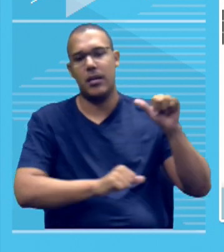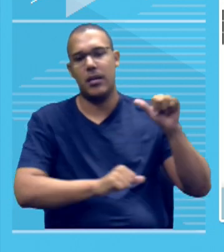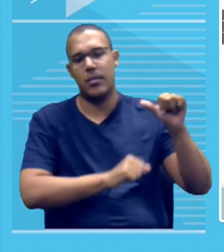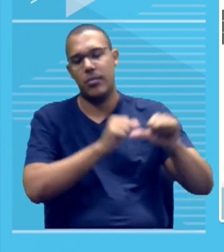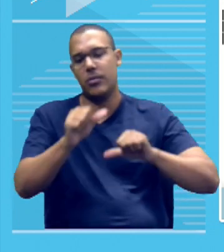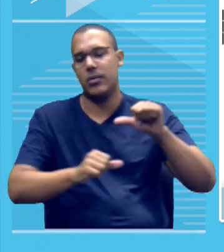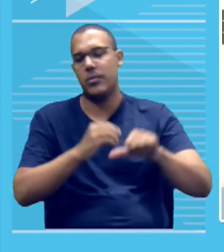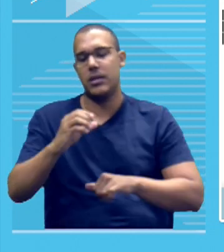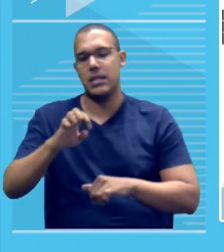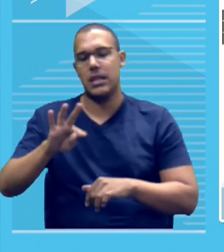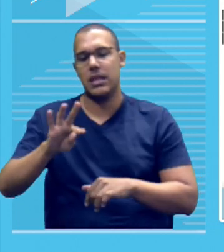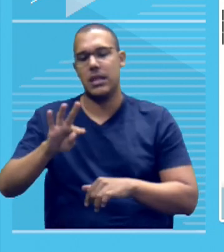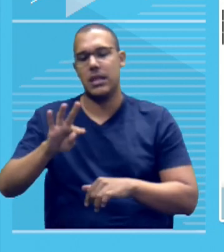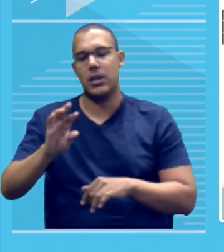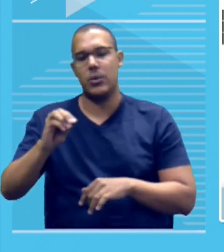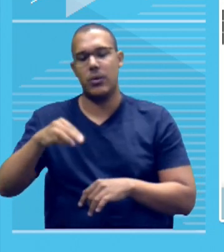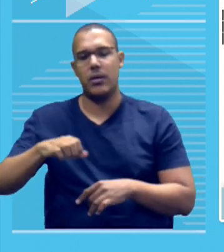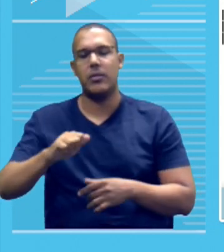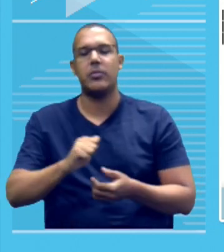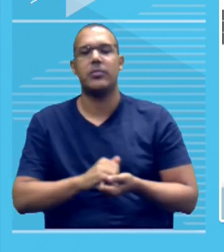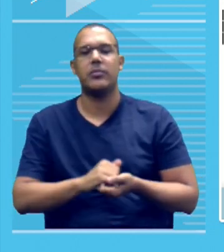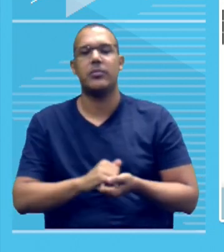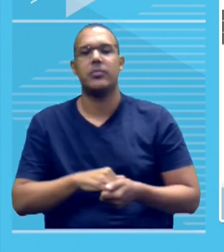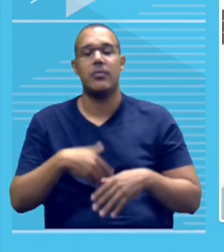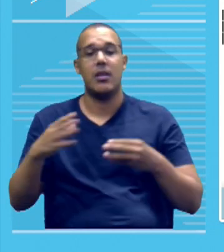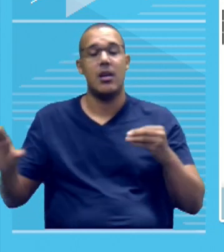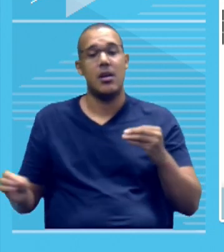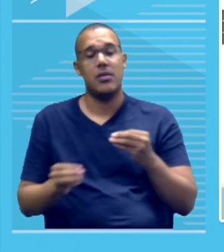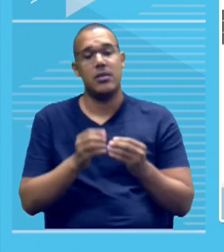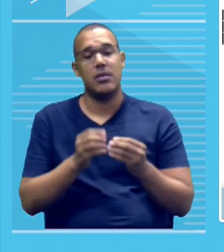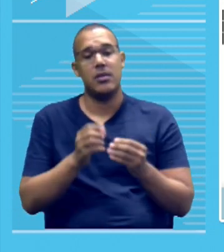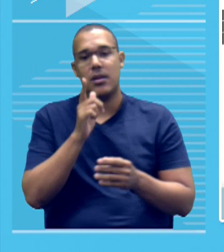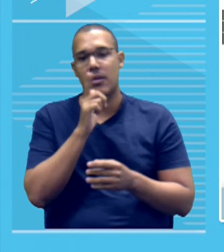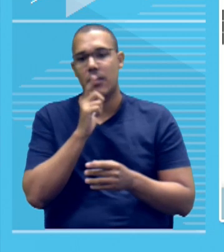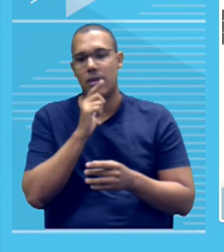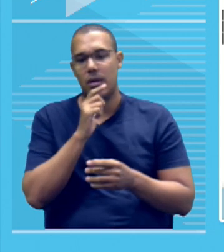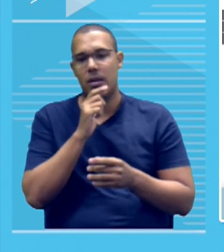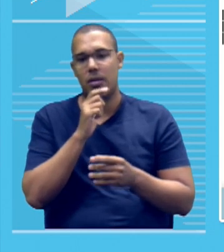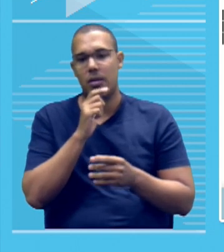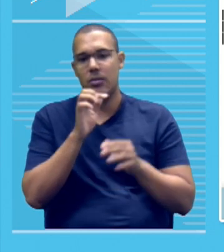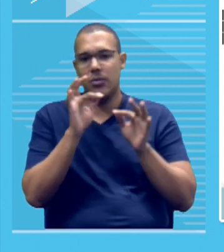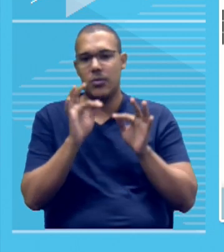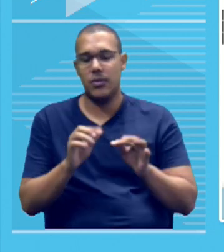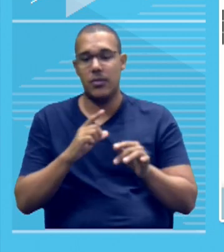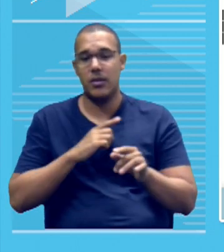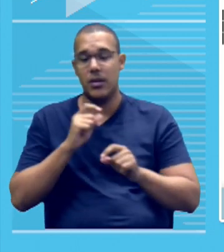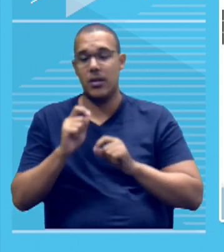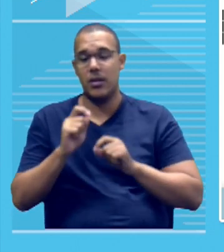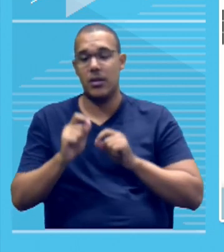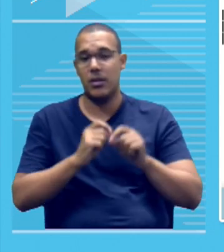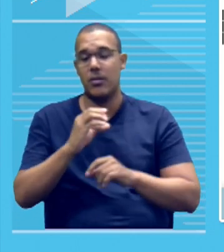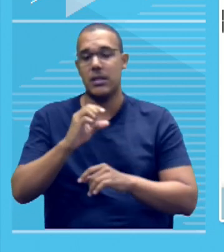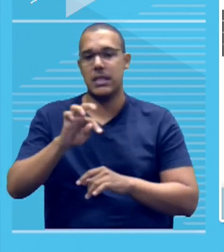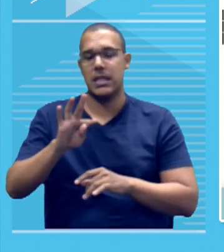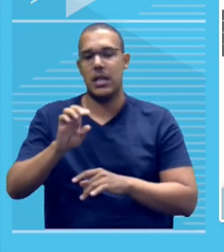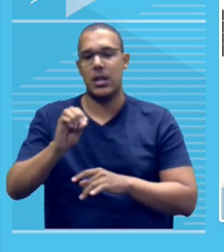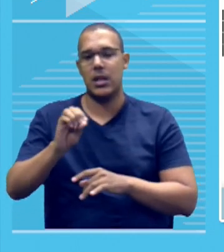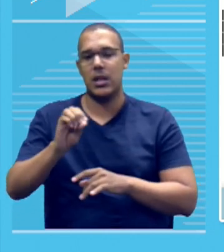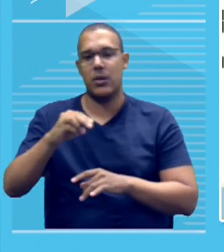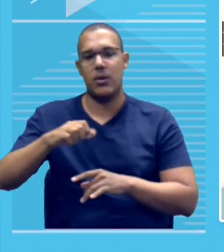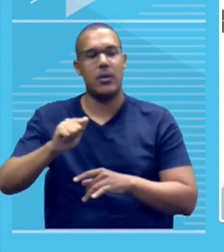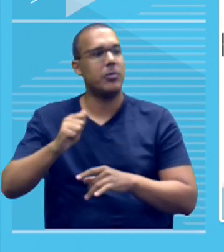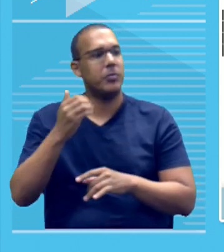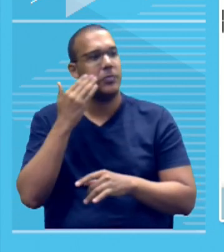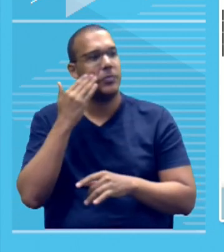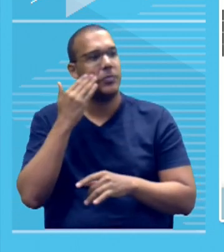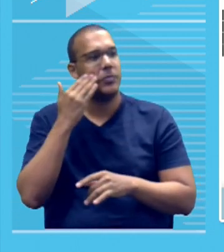Se transforma numa acetona. Então, se você adicionar água a um alcino, no final do processo você vai ter uma acetona, que é